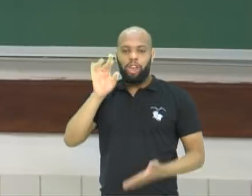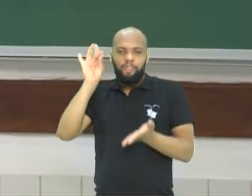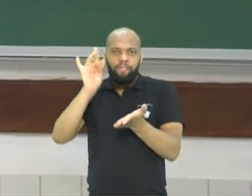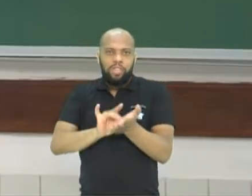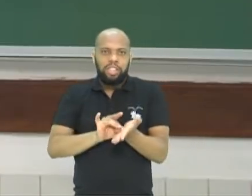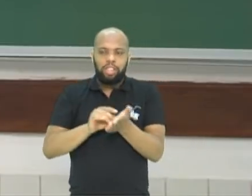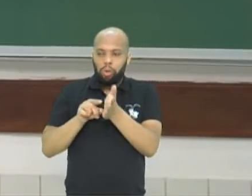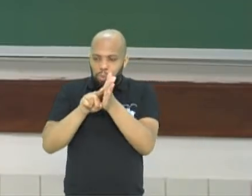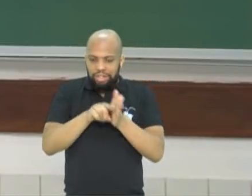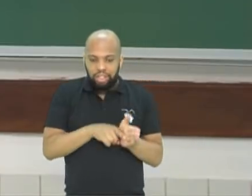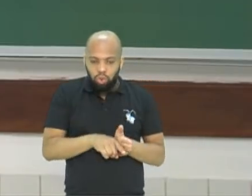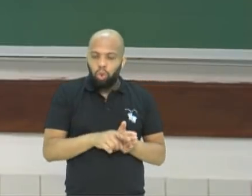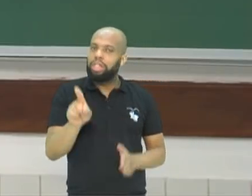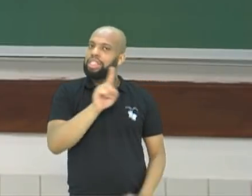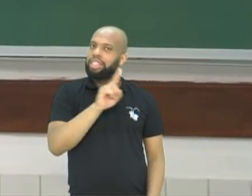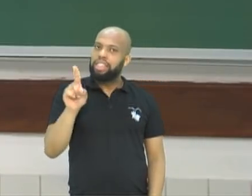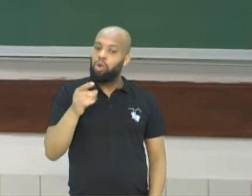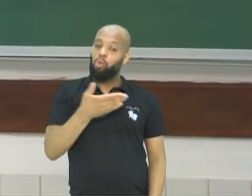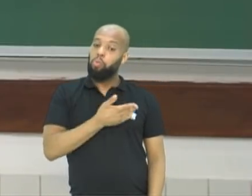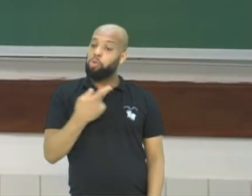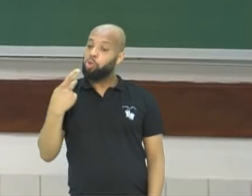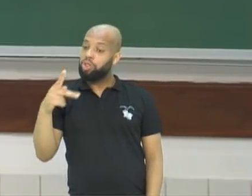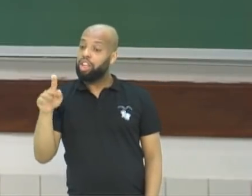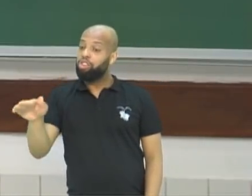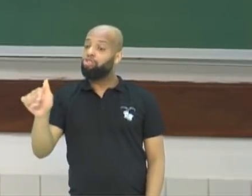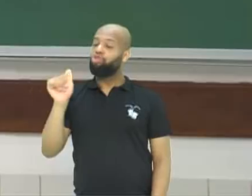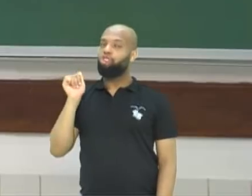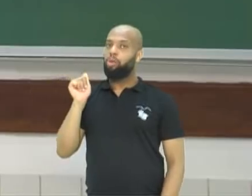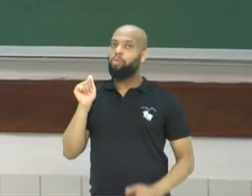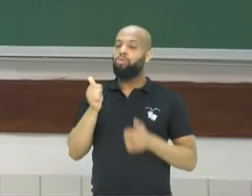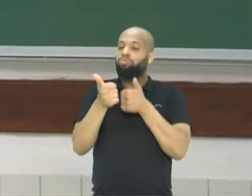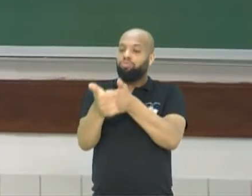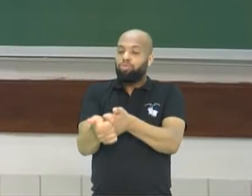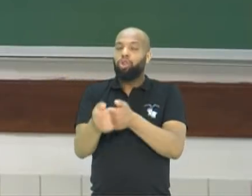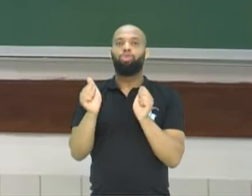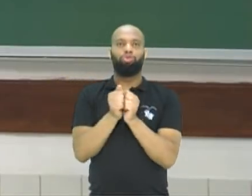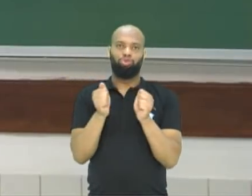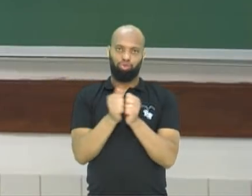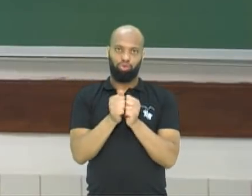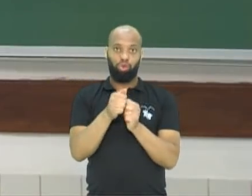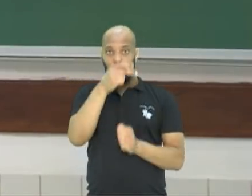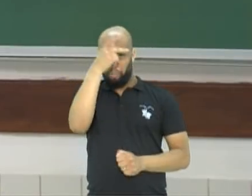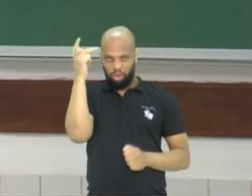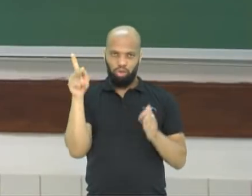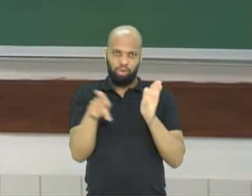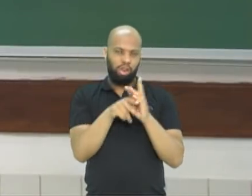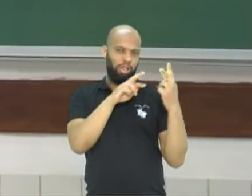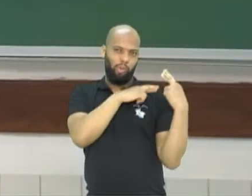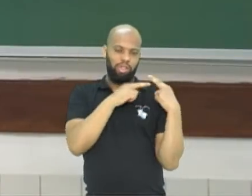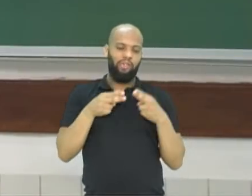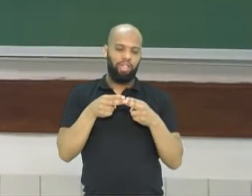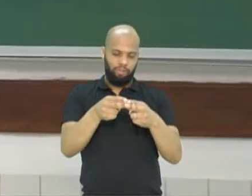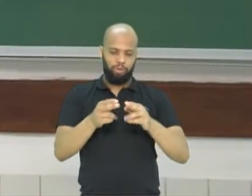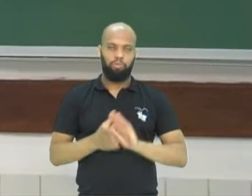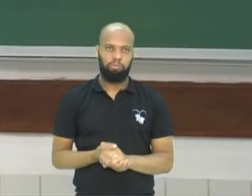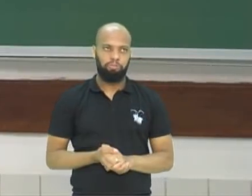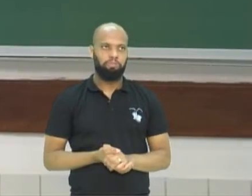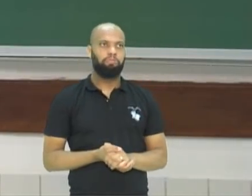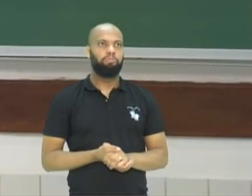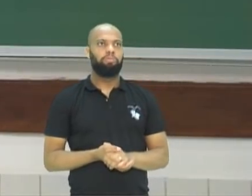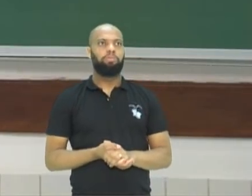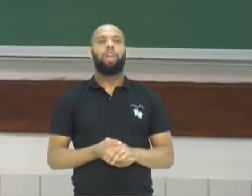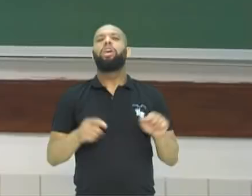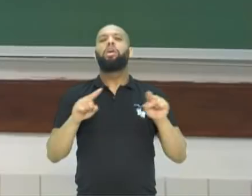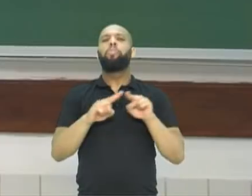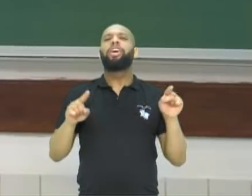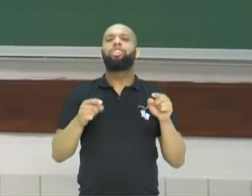oficial, lembram? Ele foi convidado para fazer companhia ao capitão. Beleza. E por onde